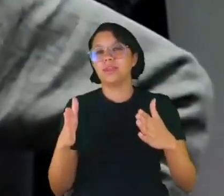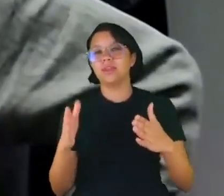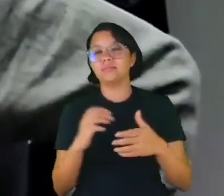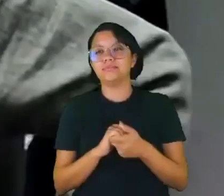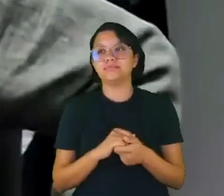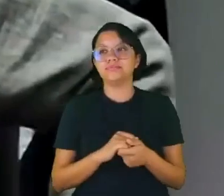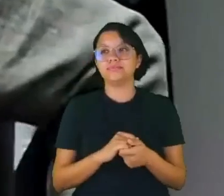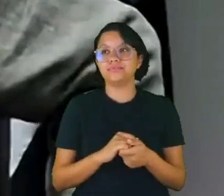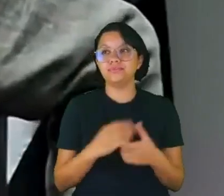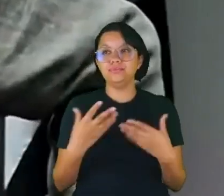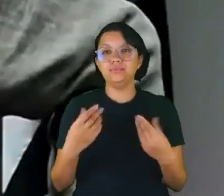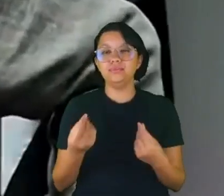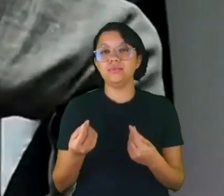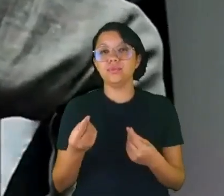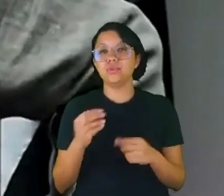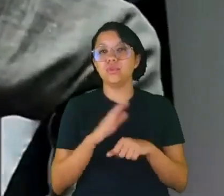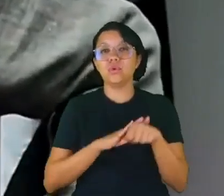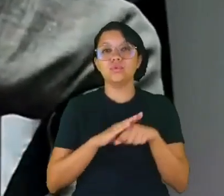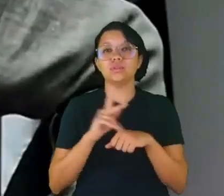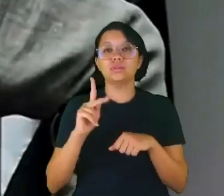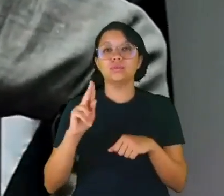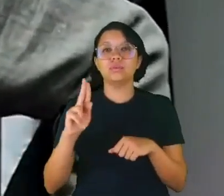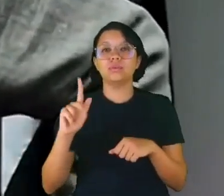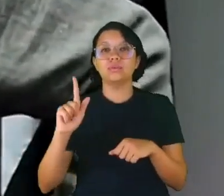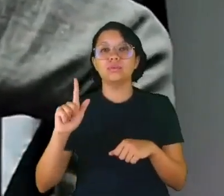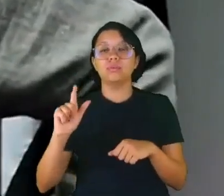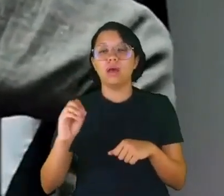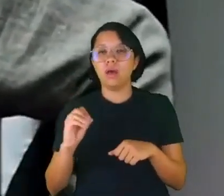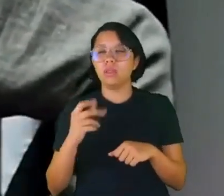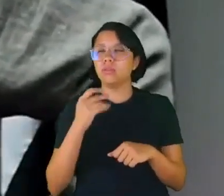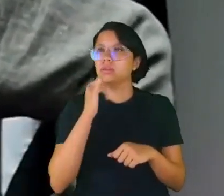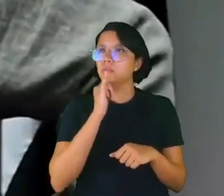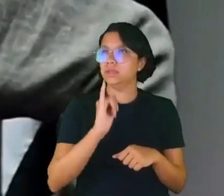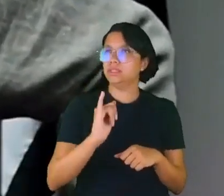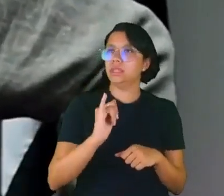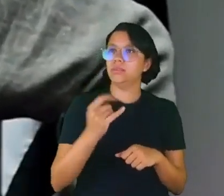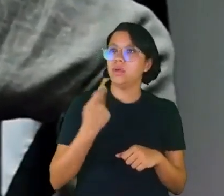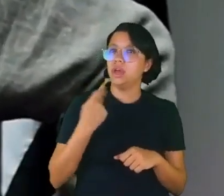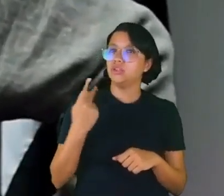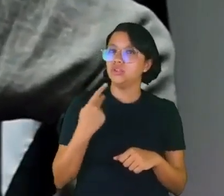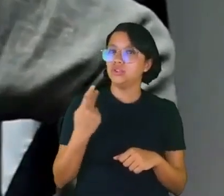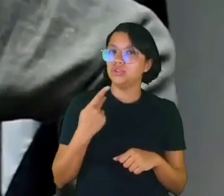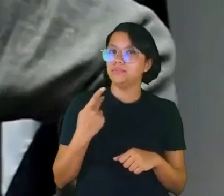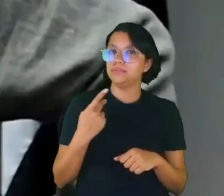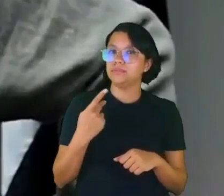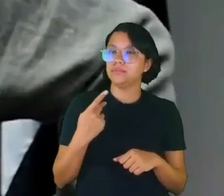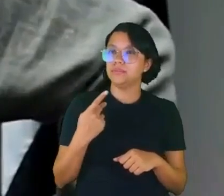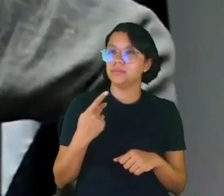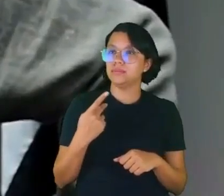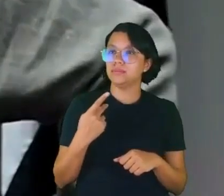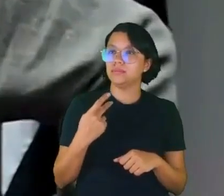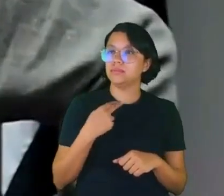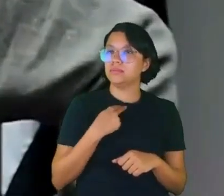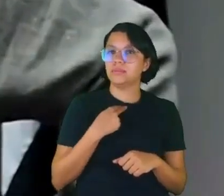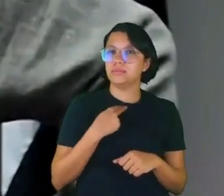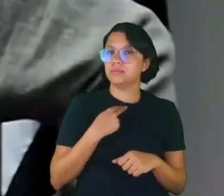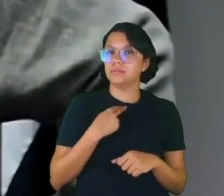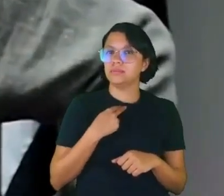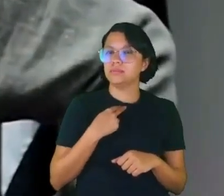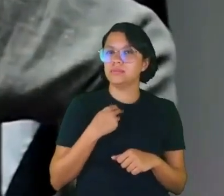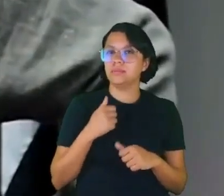com o Paulo de Tarso Vieira Sanseverino, dei a ele o exemplo de que nós estávamos, não podíamos